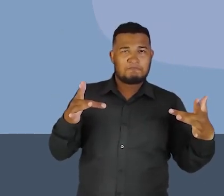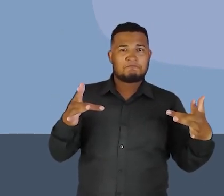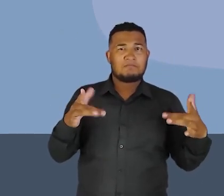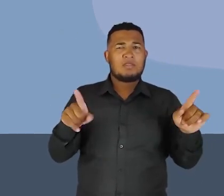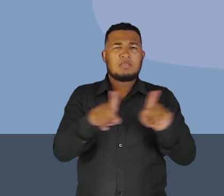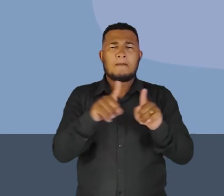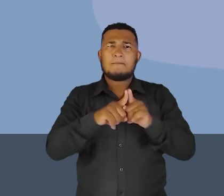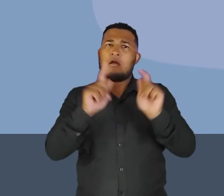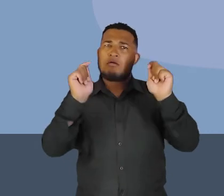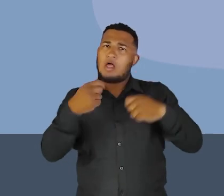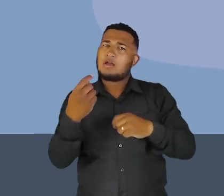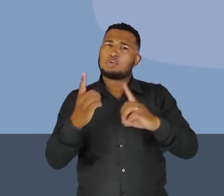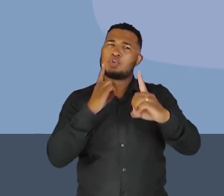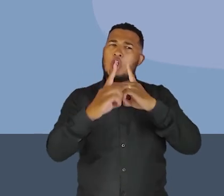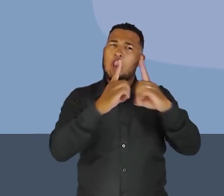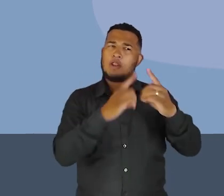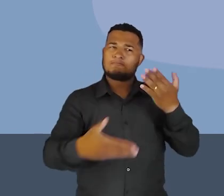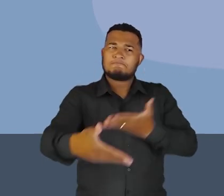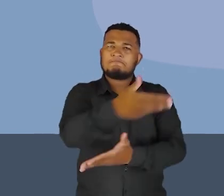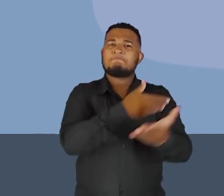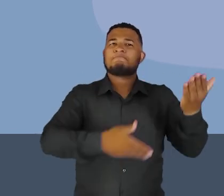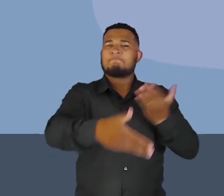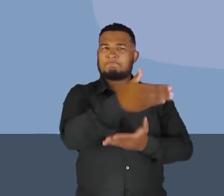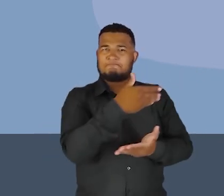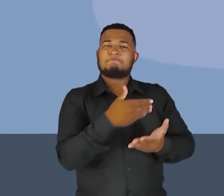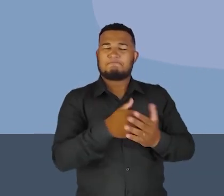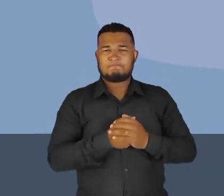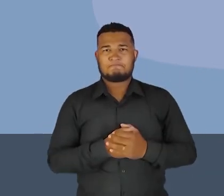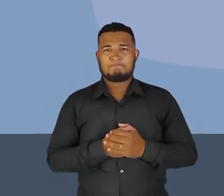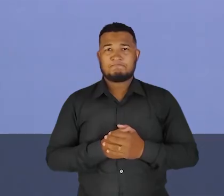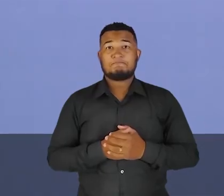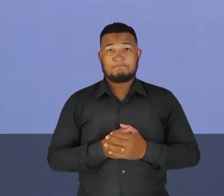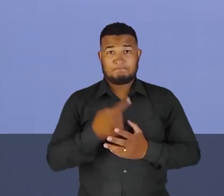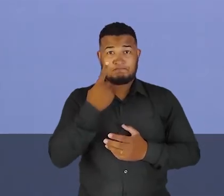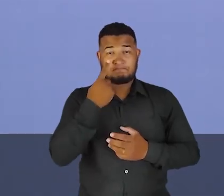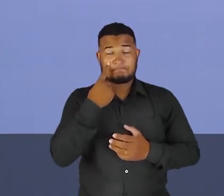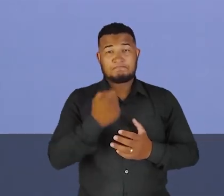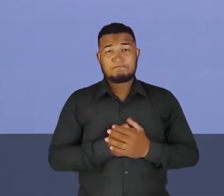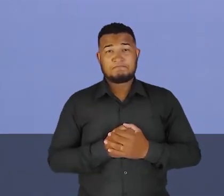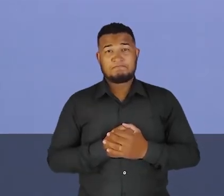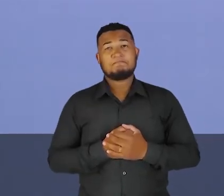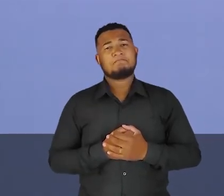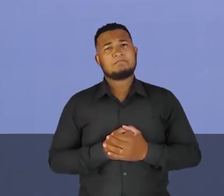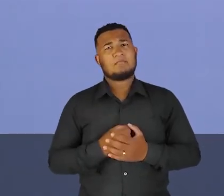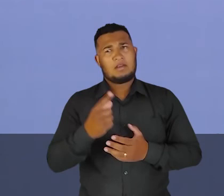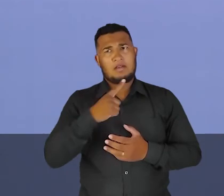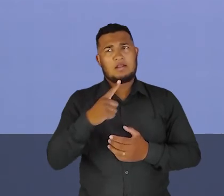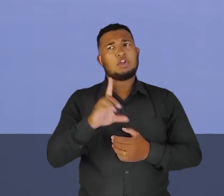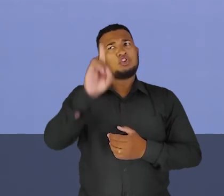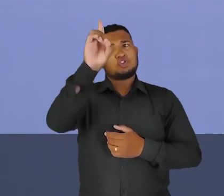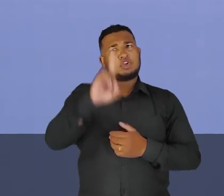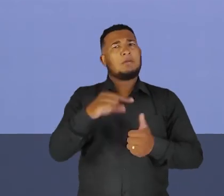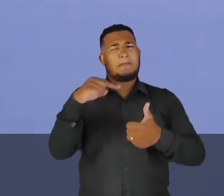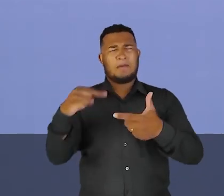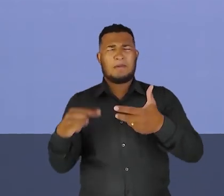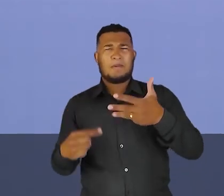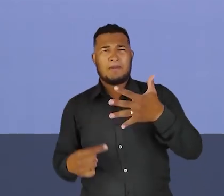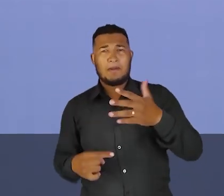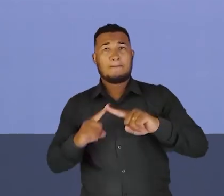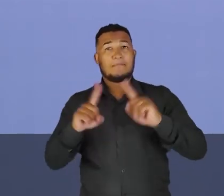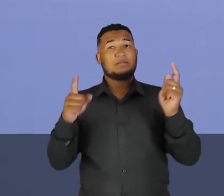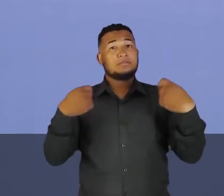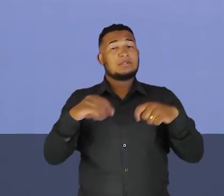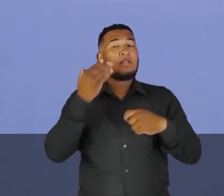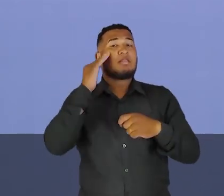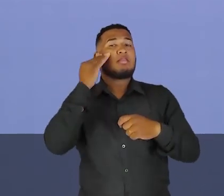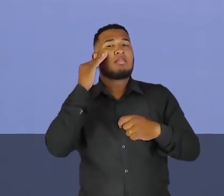o diálogo e o convívio do jovem com as demais gerações. Olha aqui para mim. A gente tem mais direitos, né? A gente precisa entender um